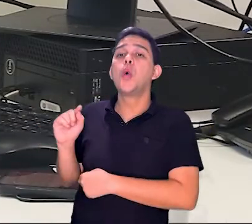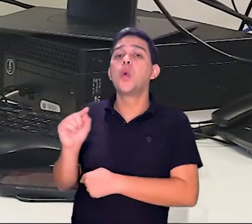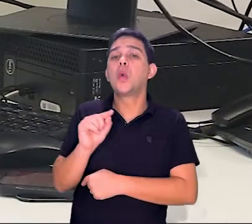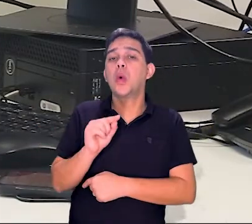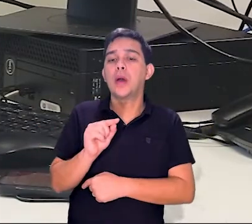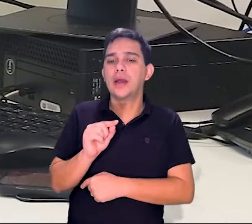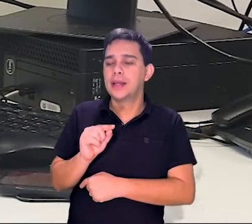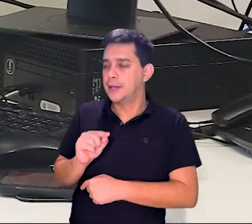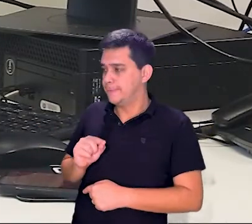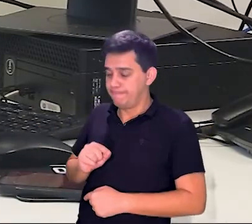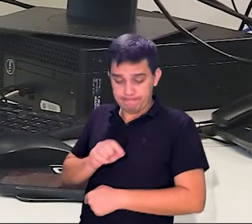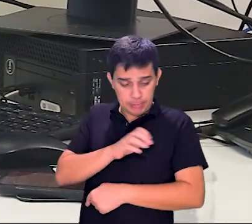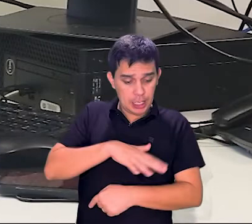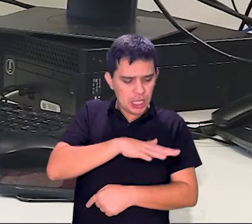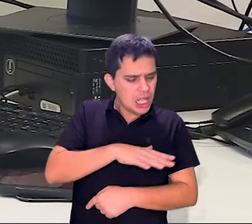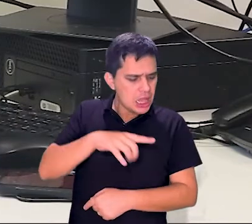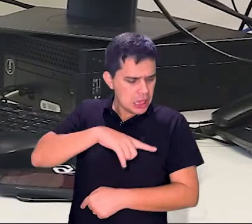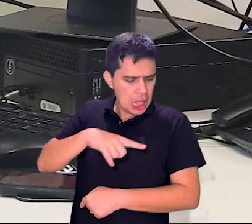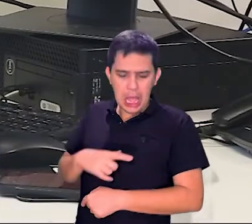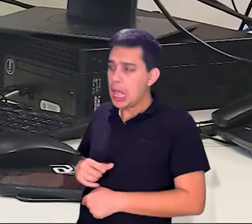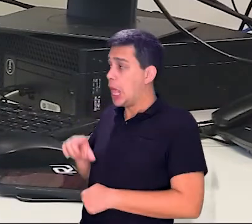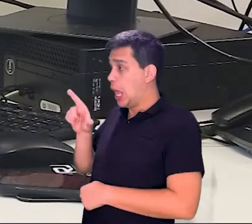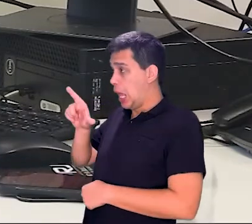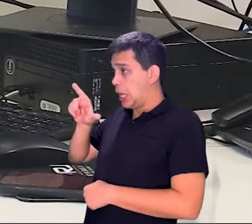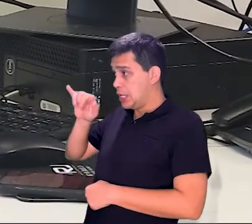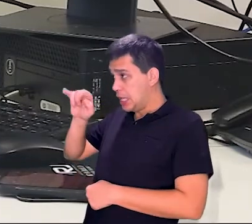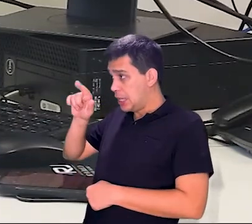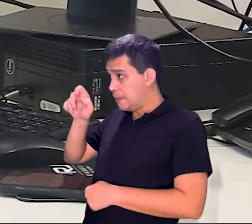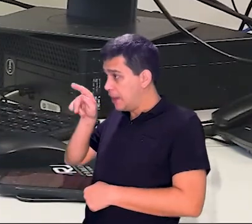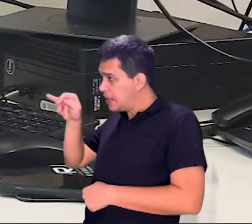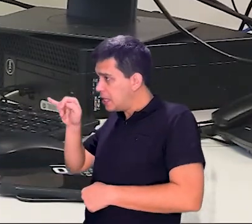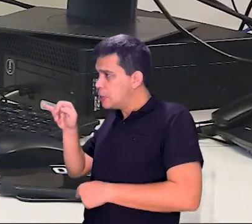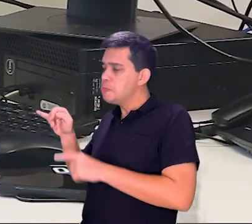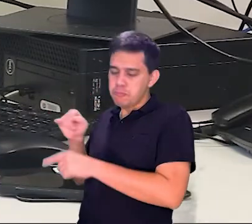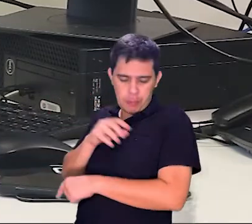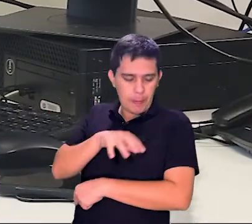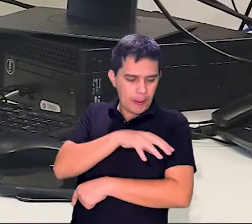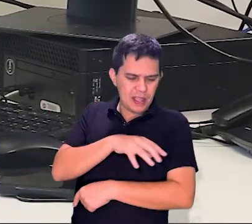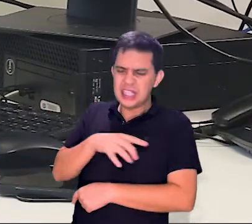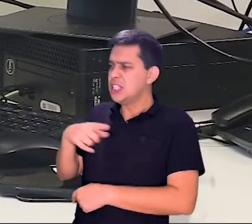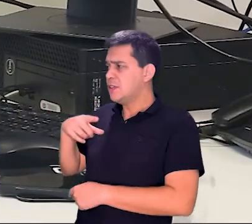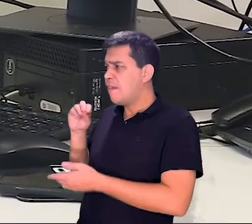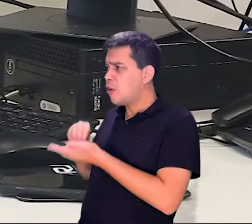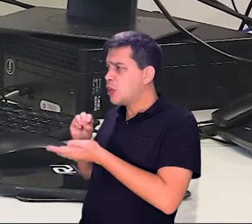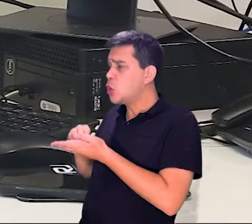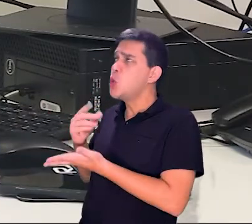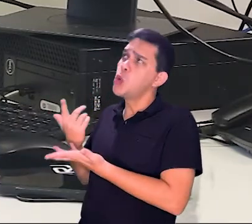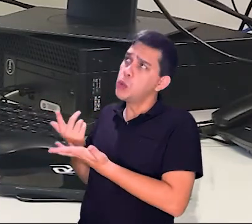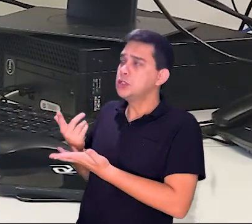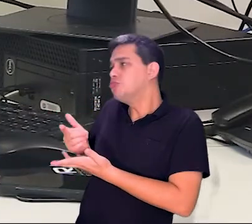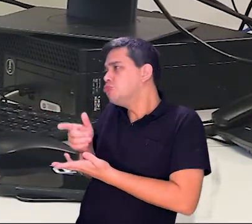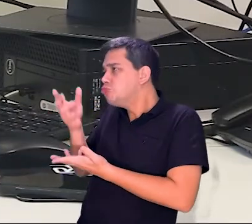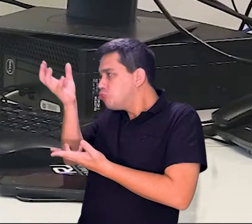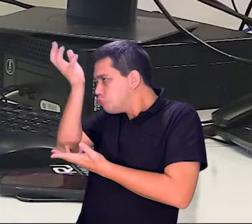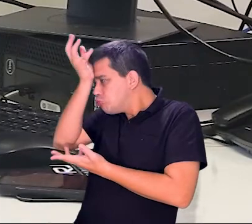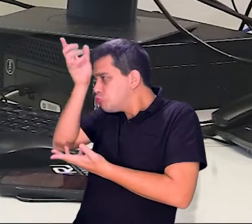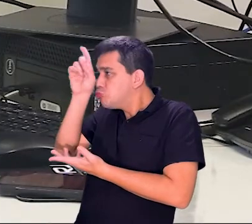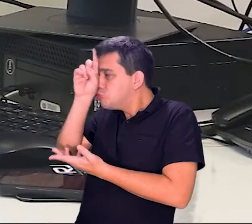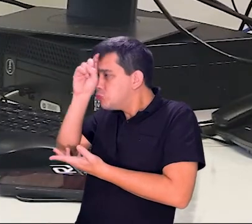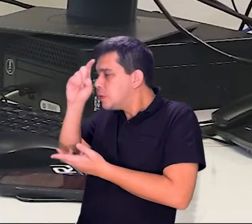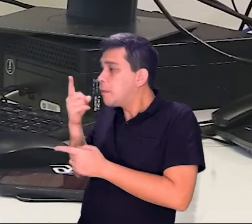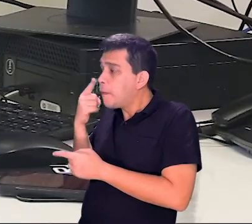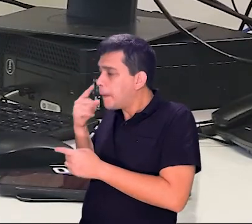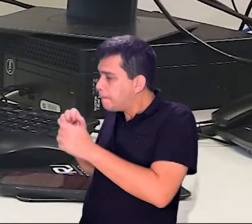as instituições da área dele que não possuem determinados profissionais. Nós mantemos, por exemplo, convênios